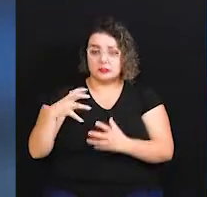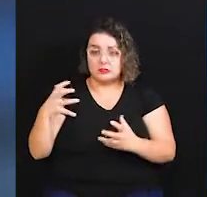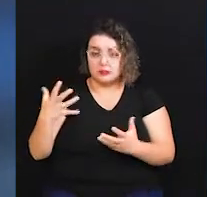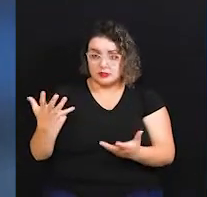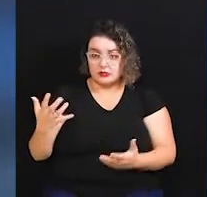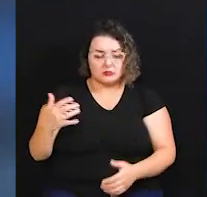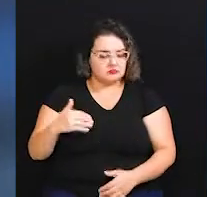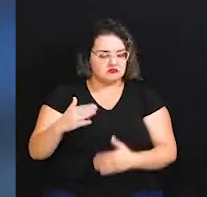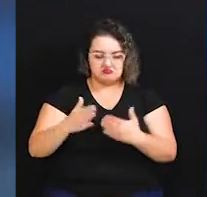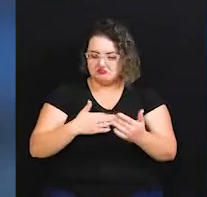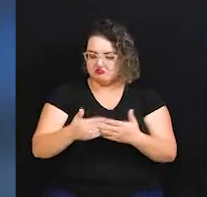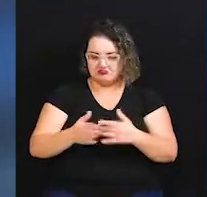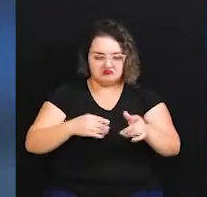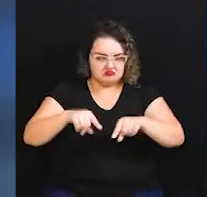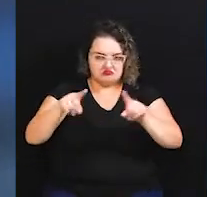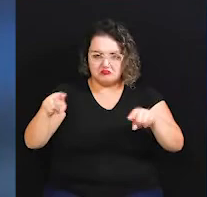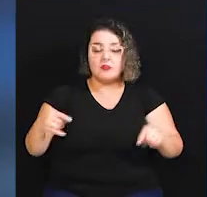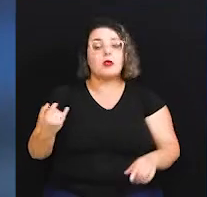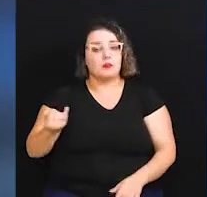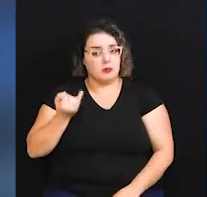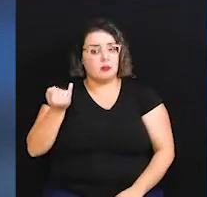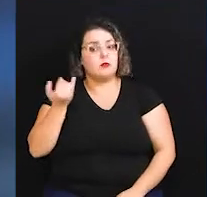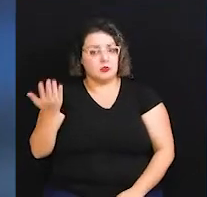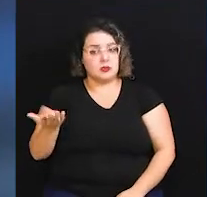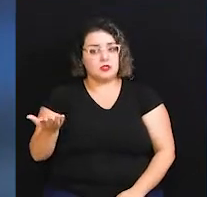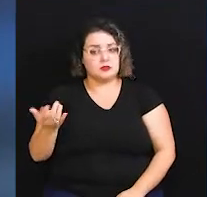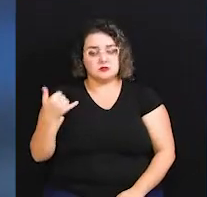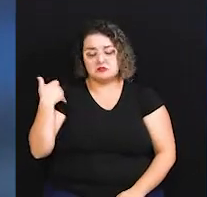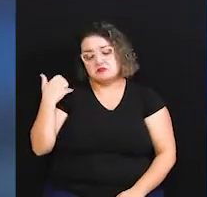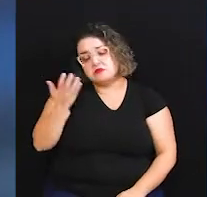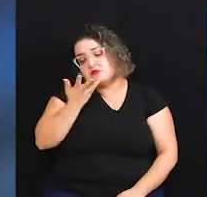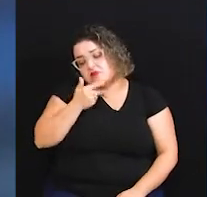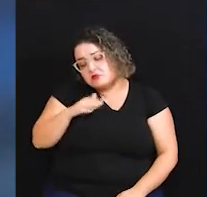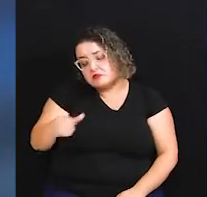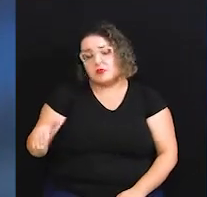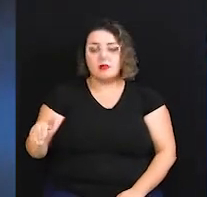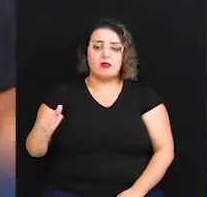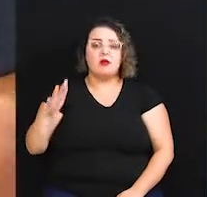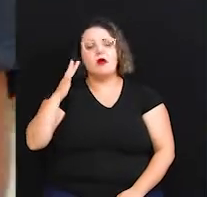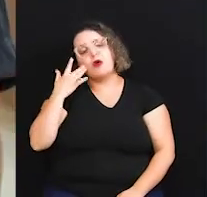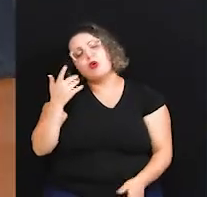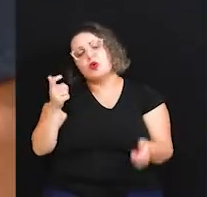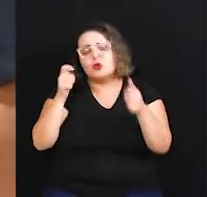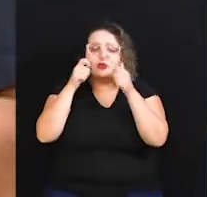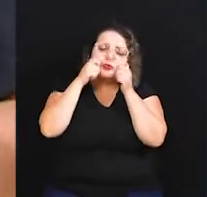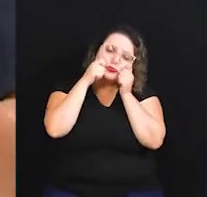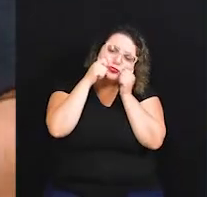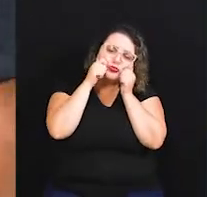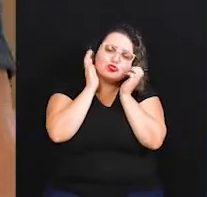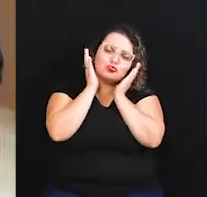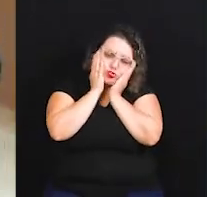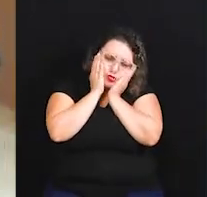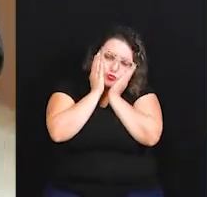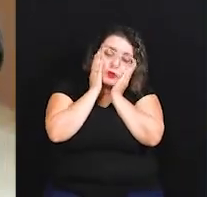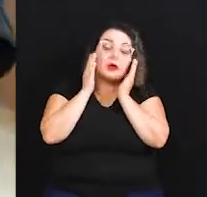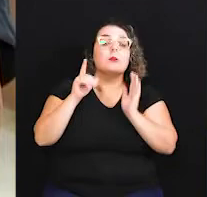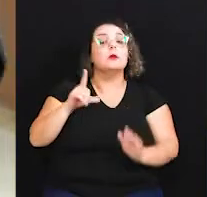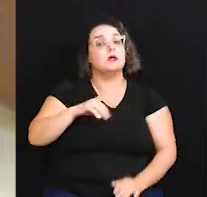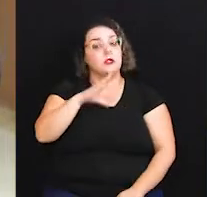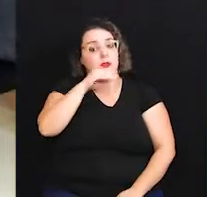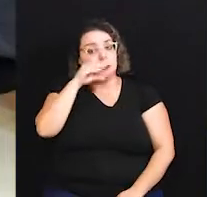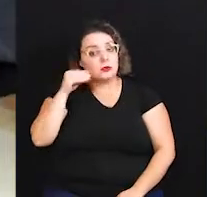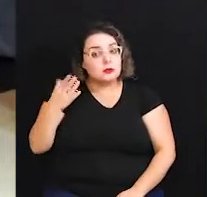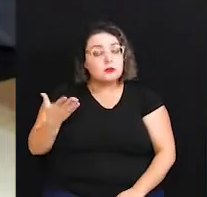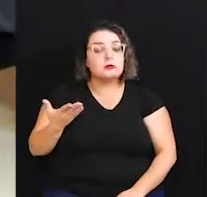etárias são importantes, mesmo às vezes as pessoas acham as crianças, né, aquela fofura e tal, mas tem